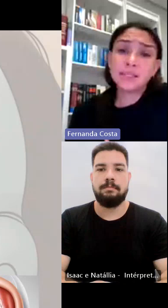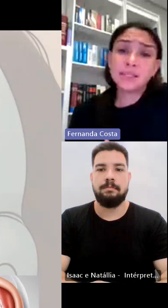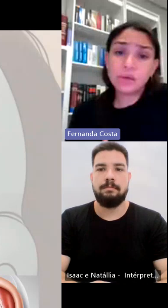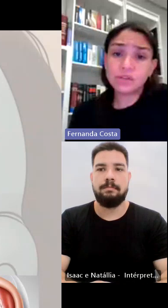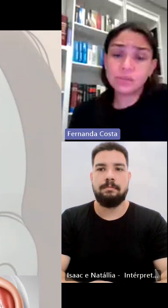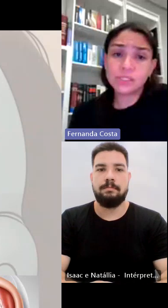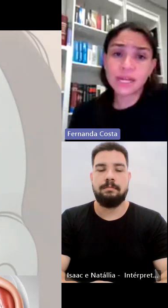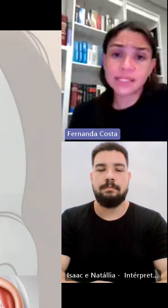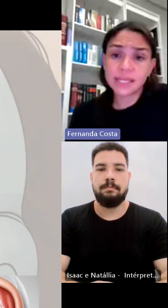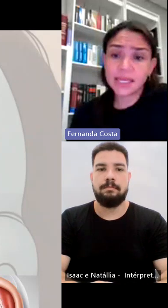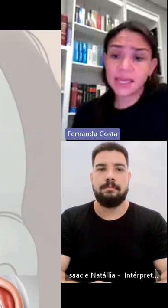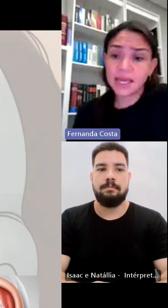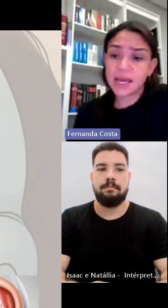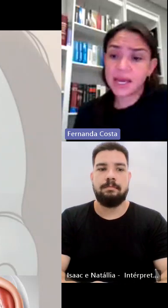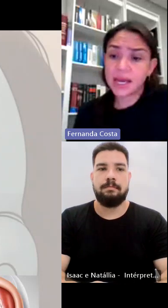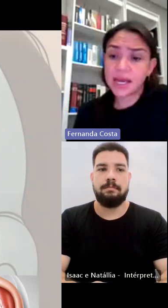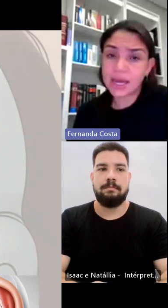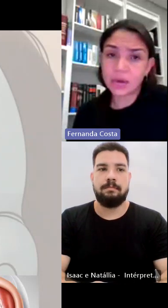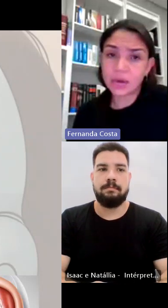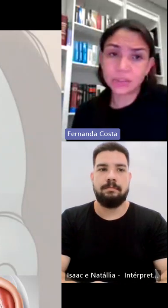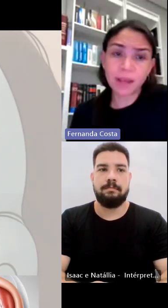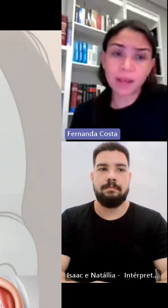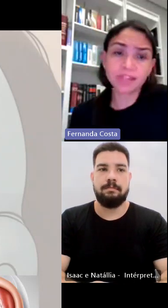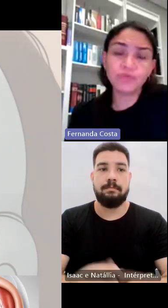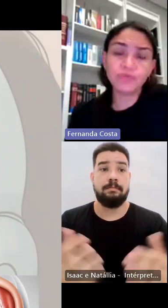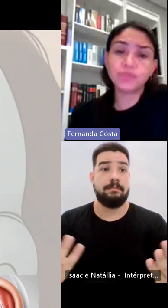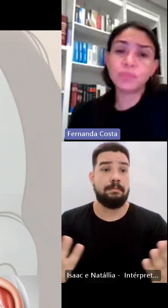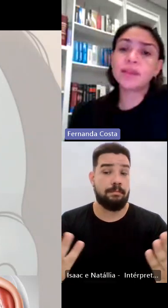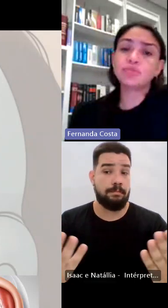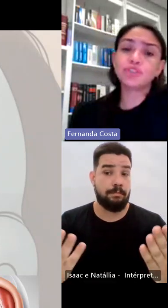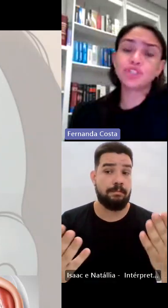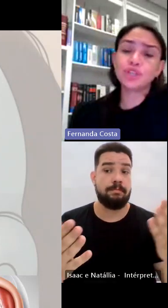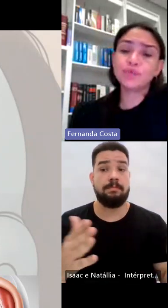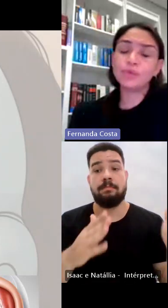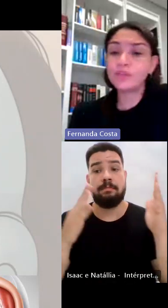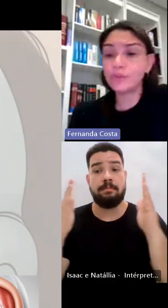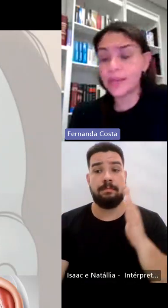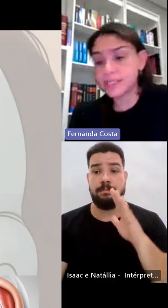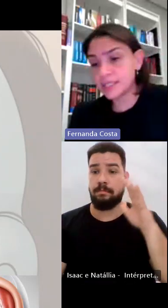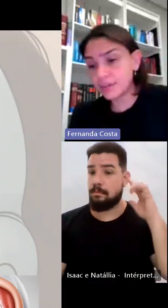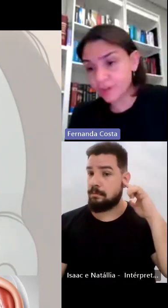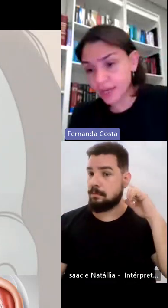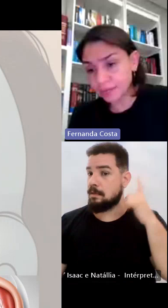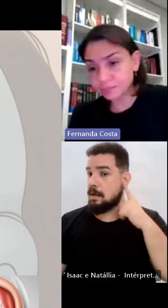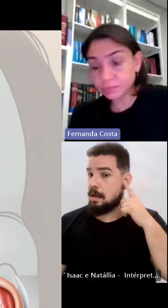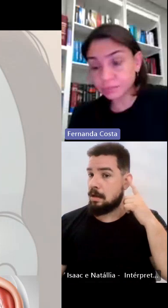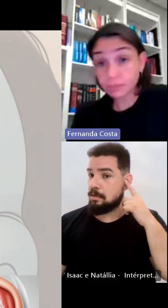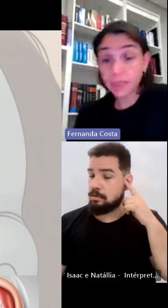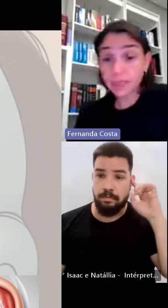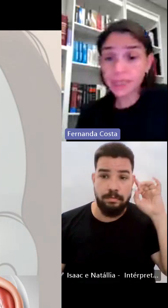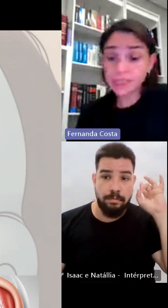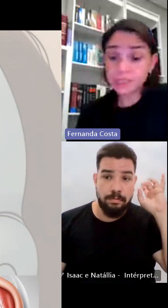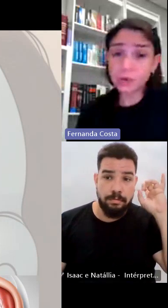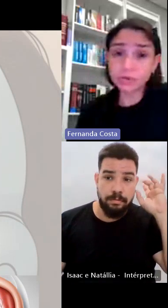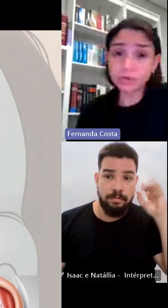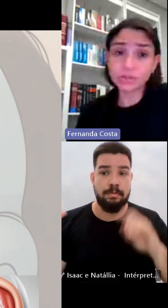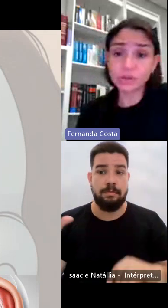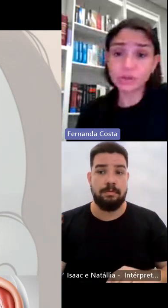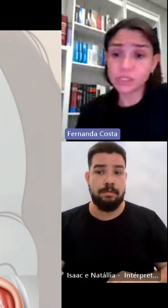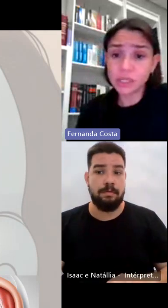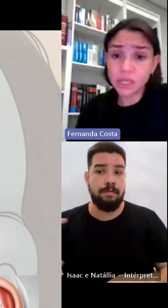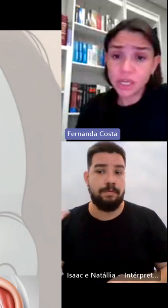Aqui, então, nós vamos trazer a outra parte, que é o feedback auditivo e a fluência da fala. Nesse